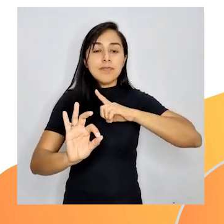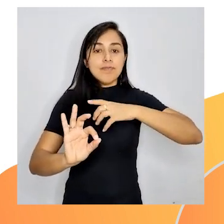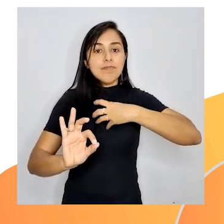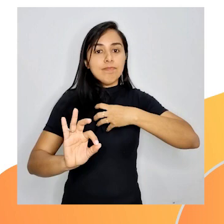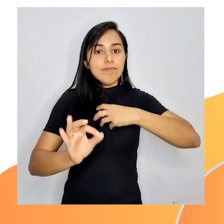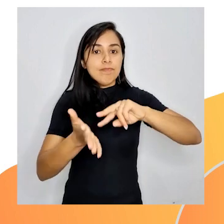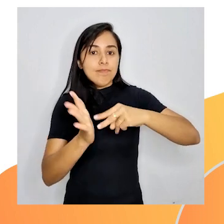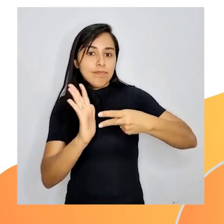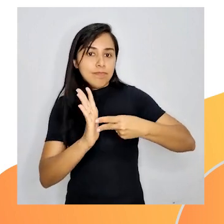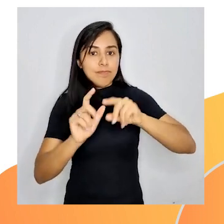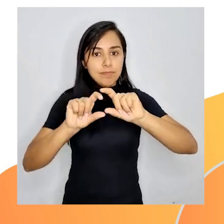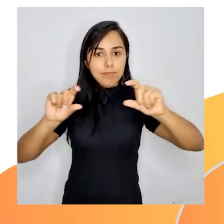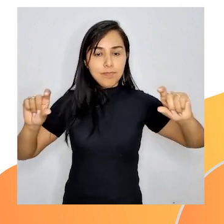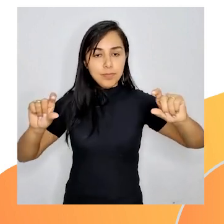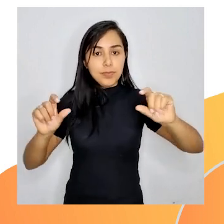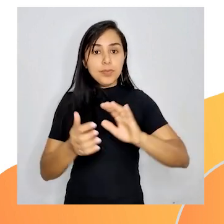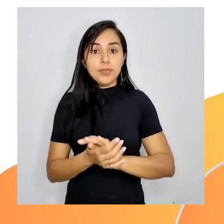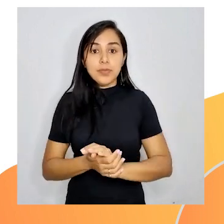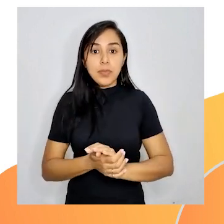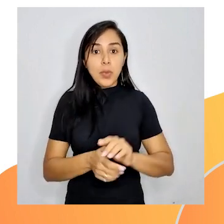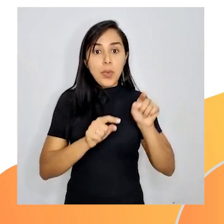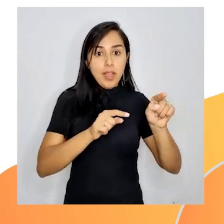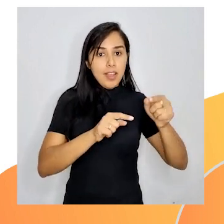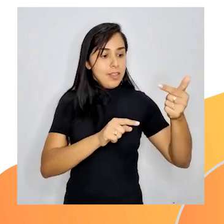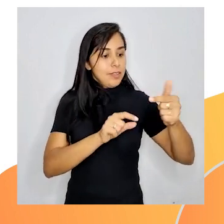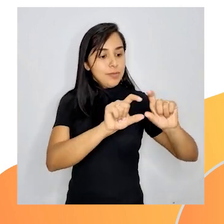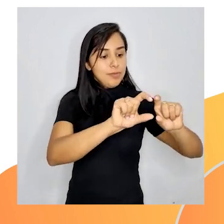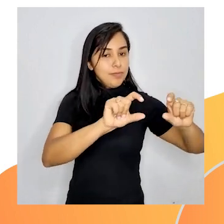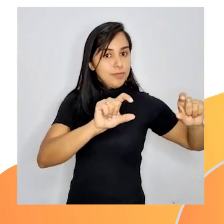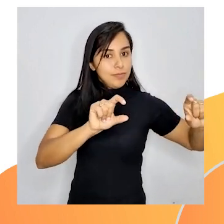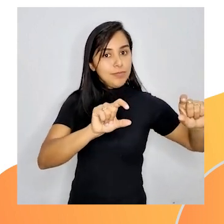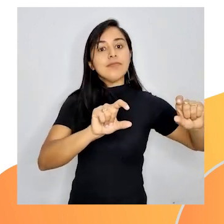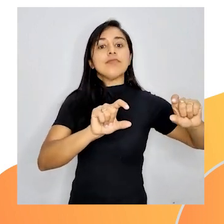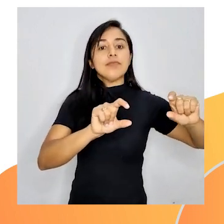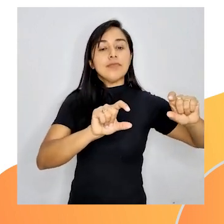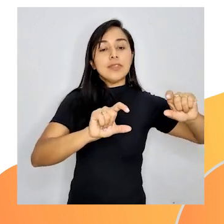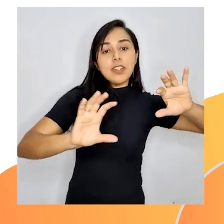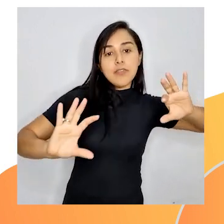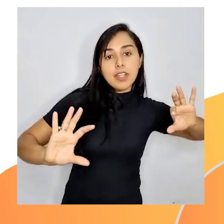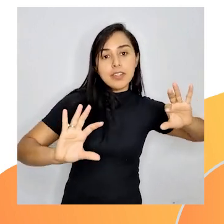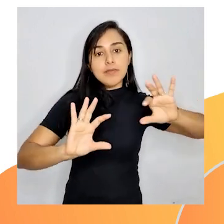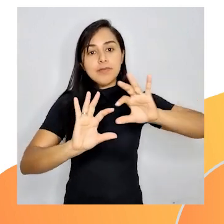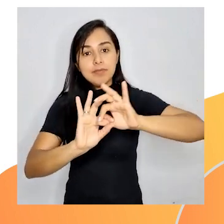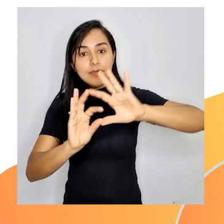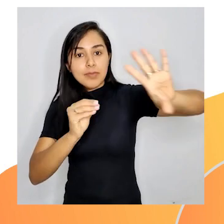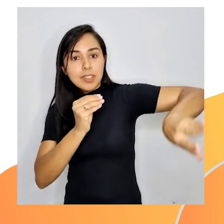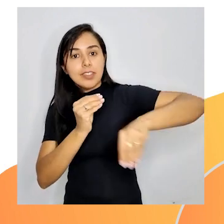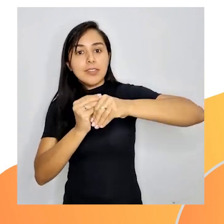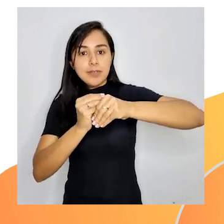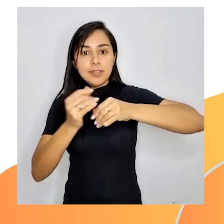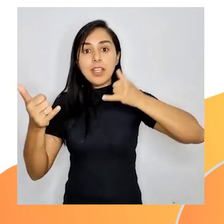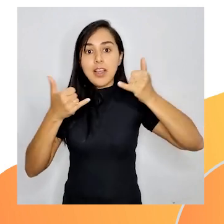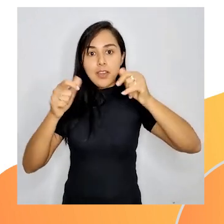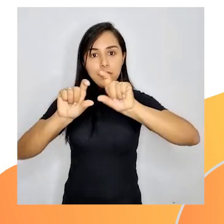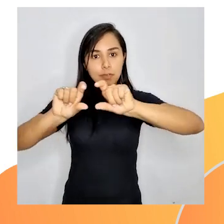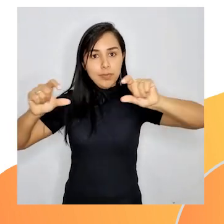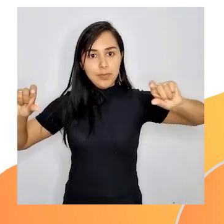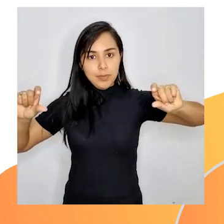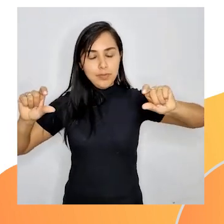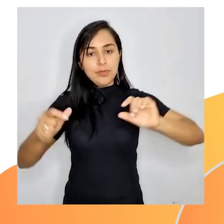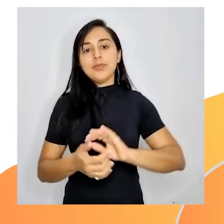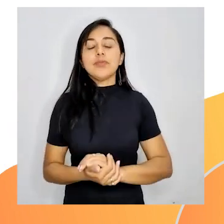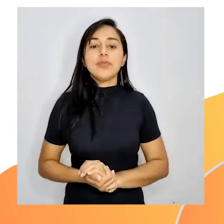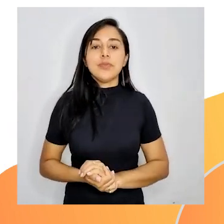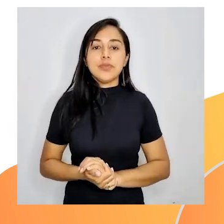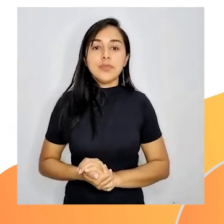vai fazer essa ligação entre a oração principal e a oração subordinada. Vejamos então o que tem